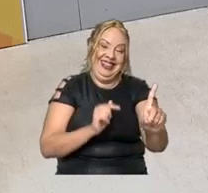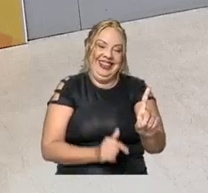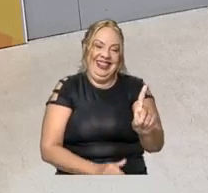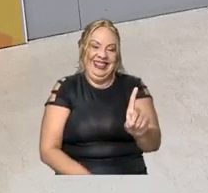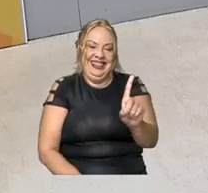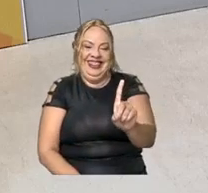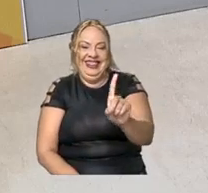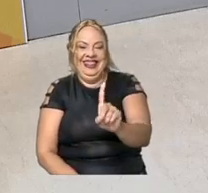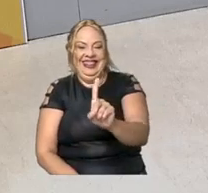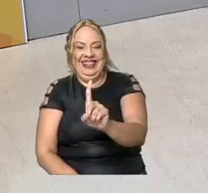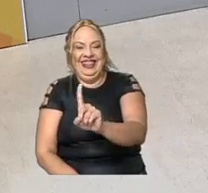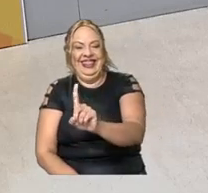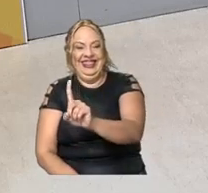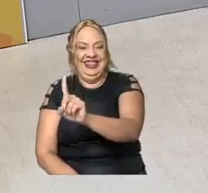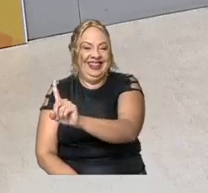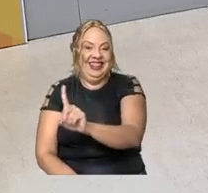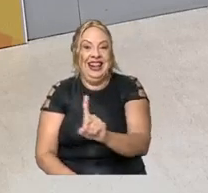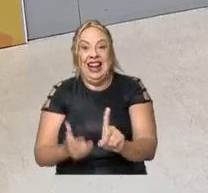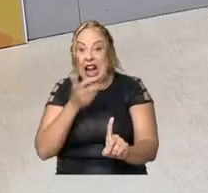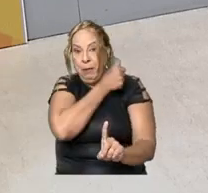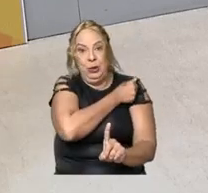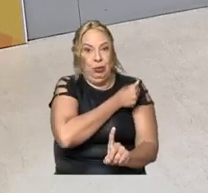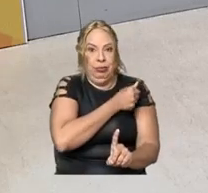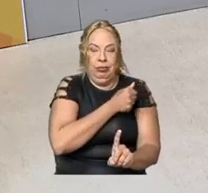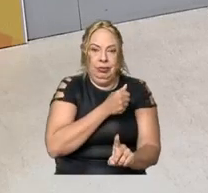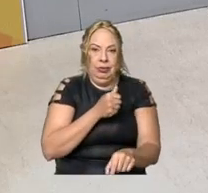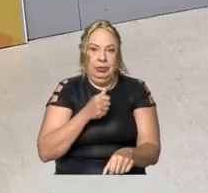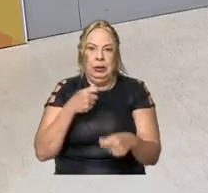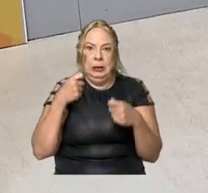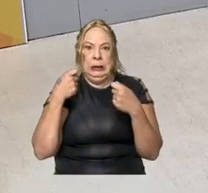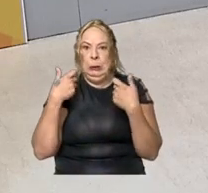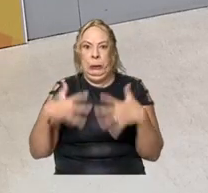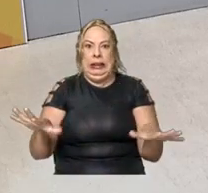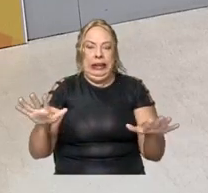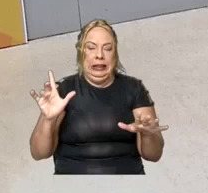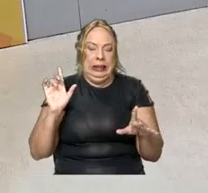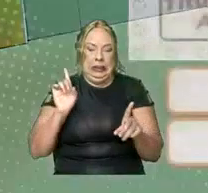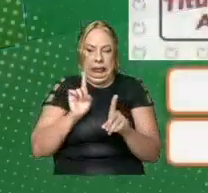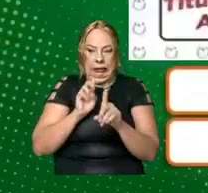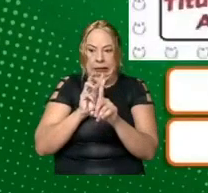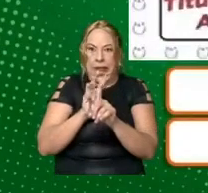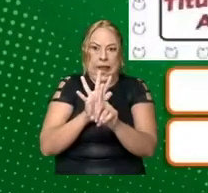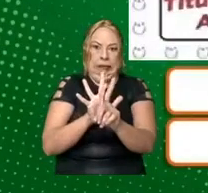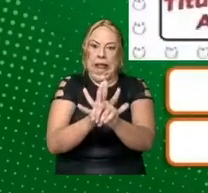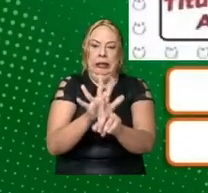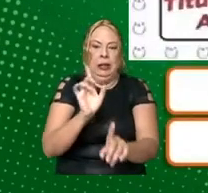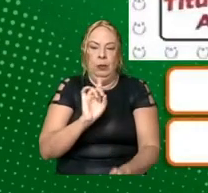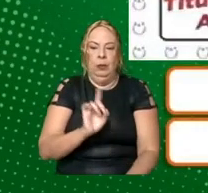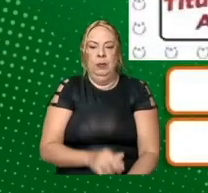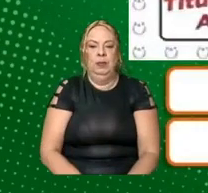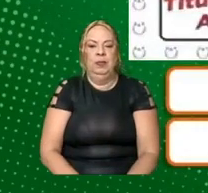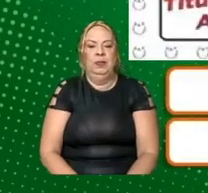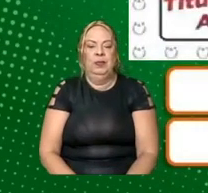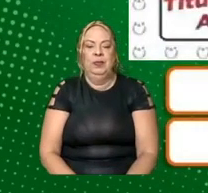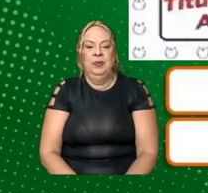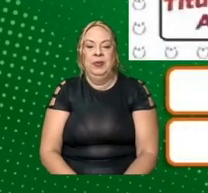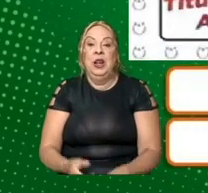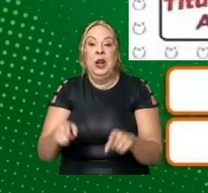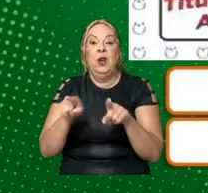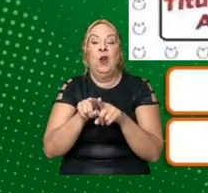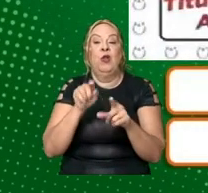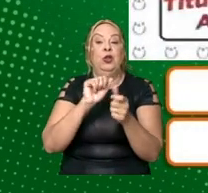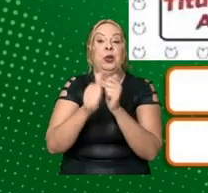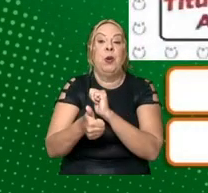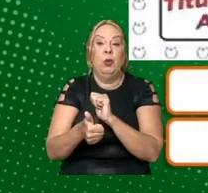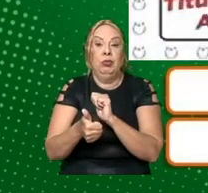deixar o coração da gente mais a... Nossa senhora, 100 mil reais, bateu no peito e na queda já chutou para